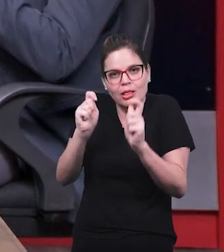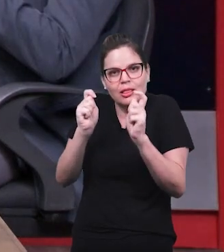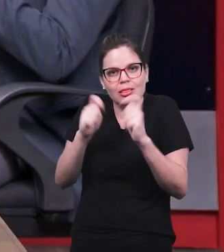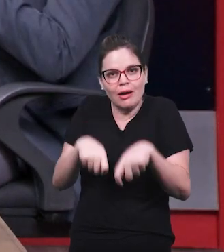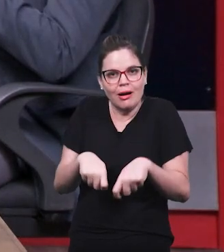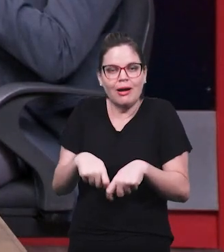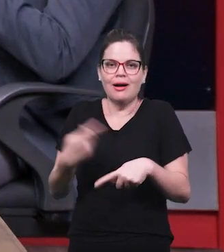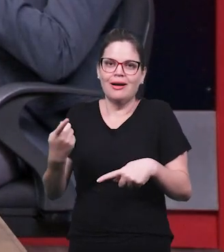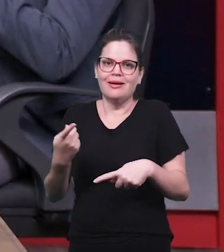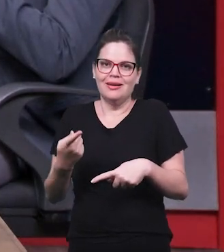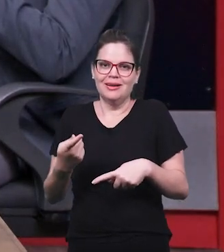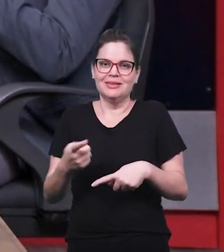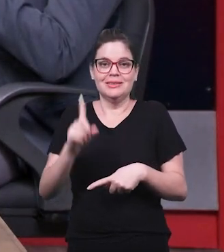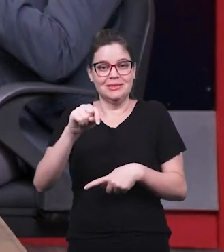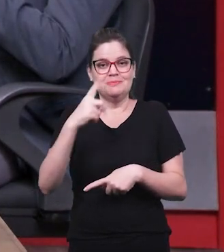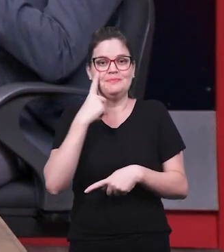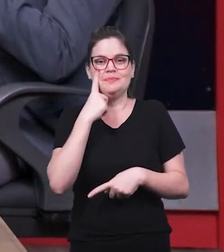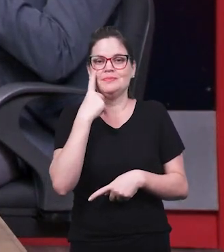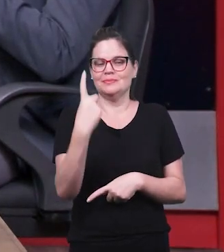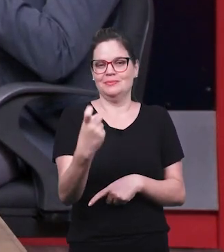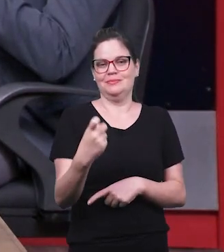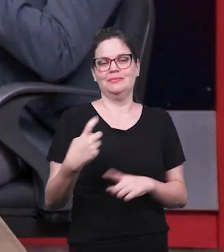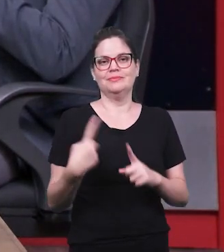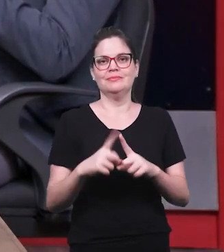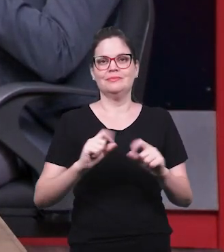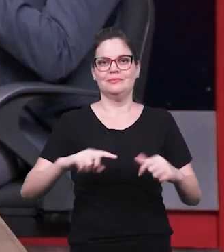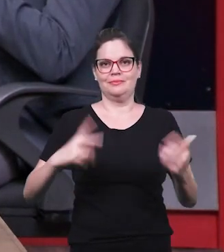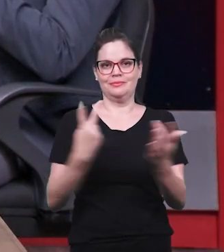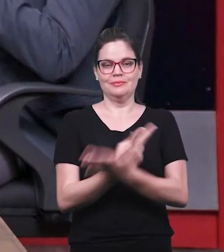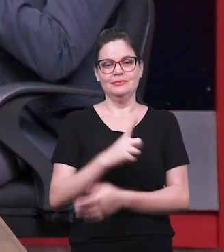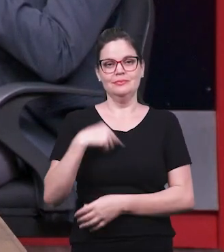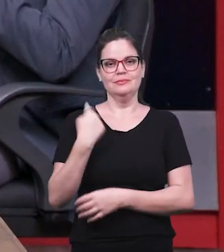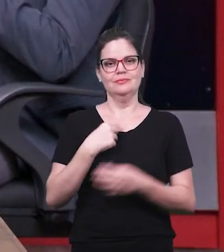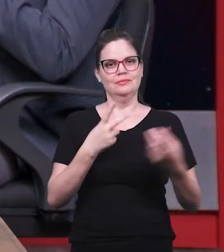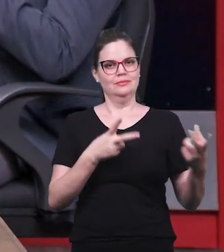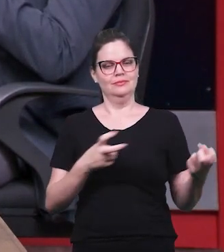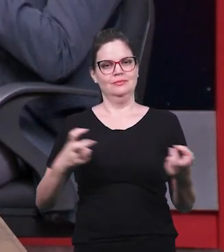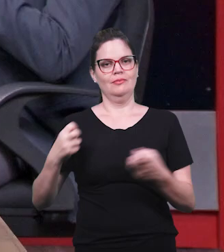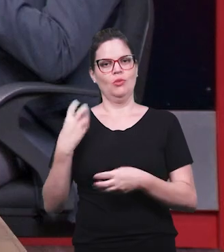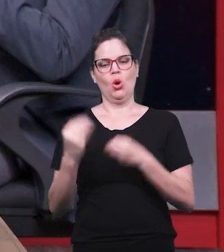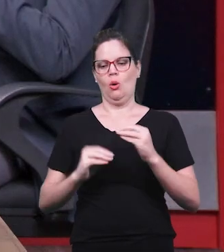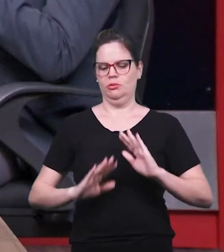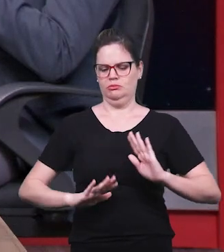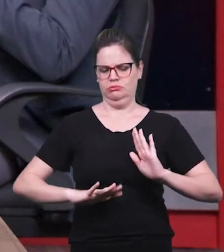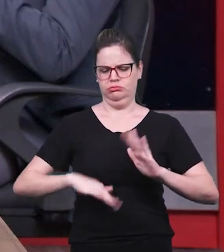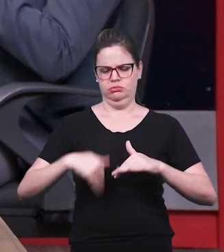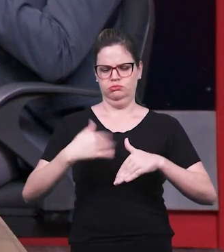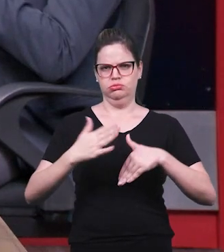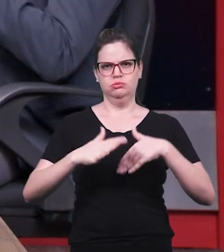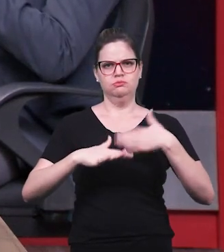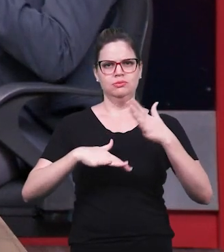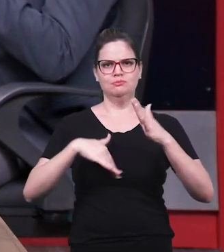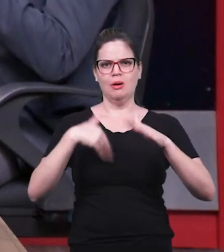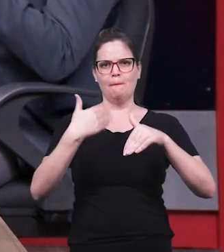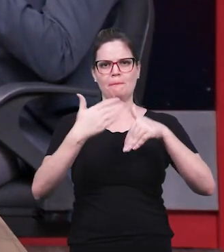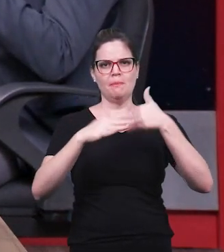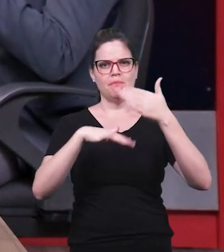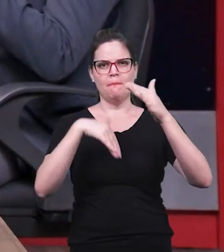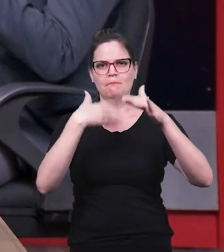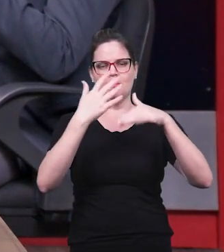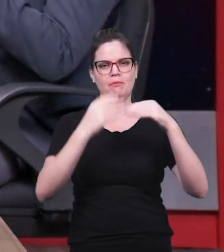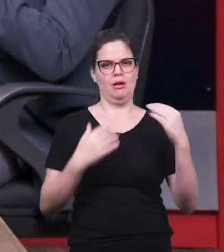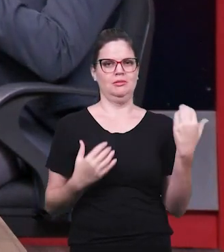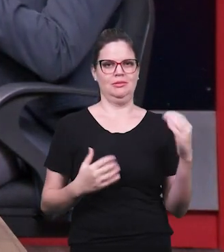E é muito interessante isso, porque a gente vai observar esse desenvolvimento da ciência dentro